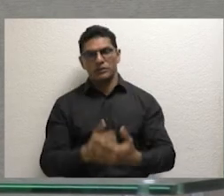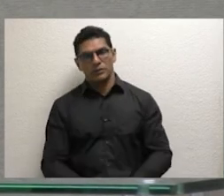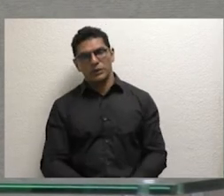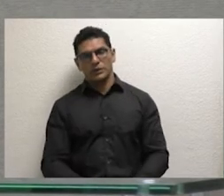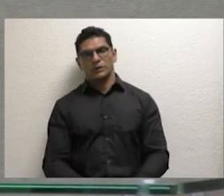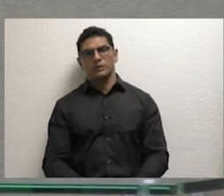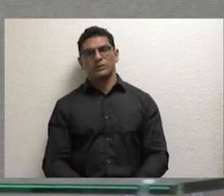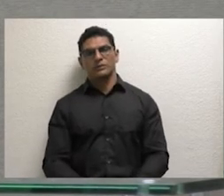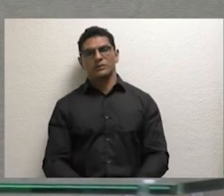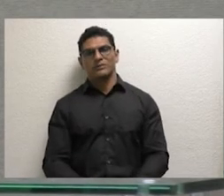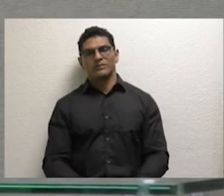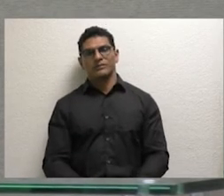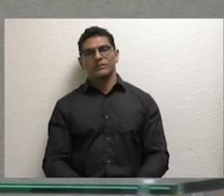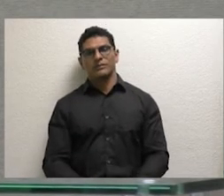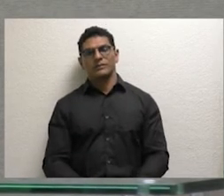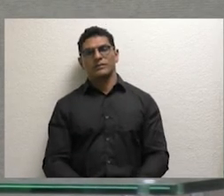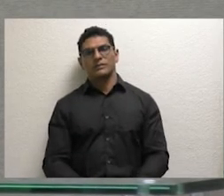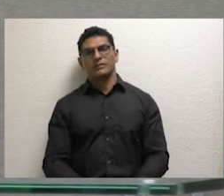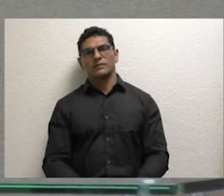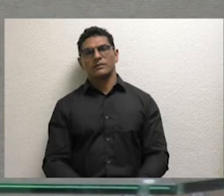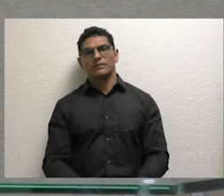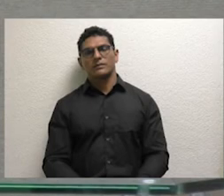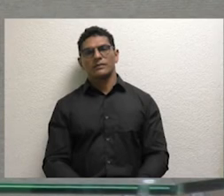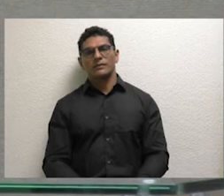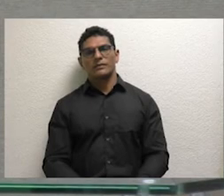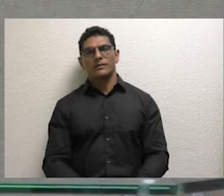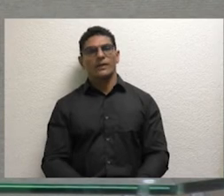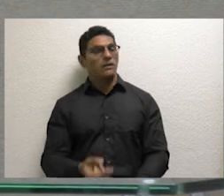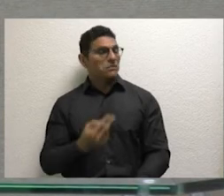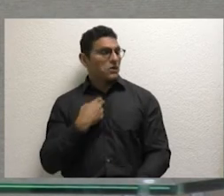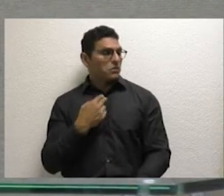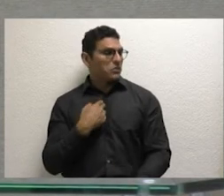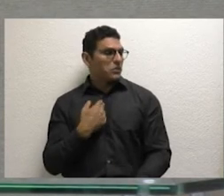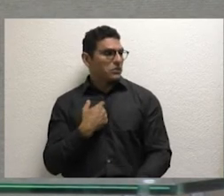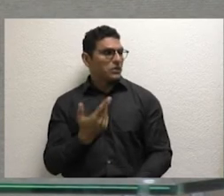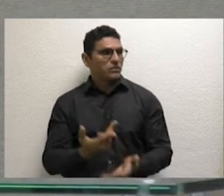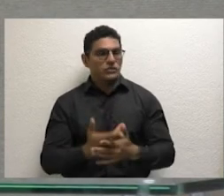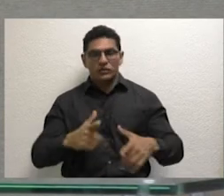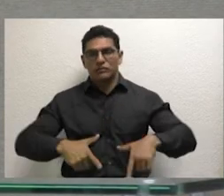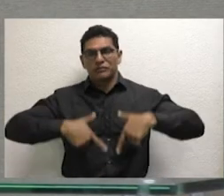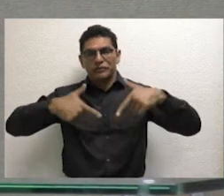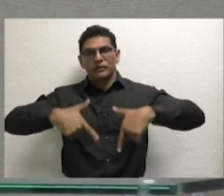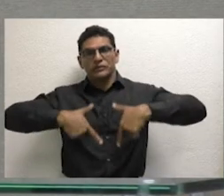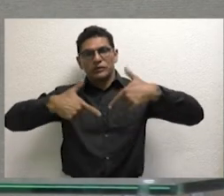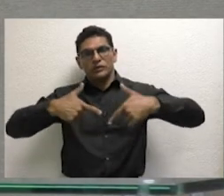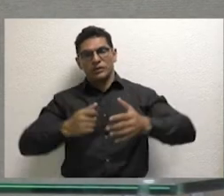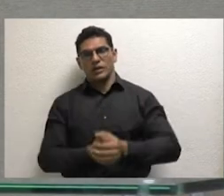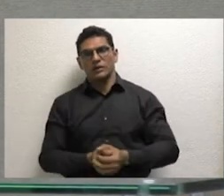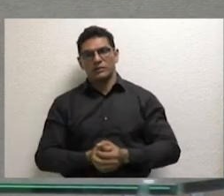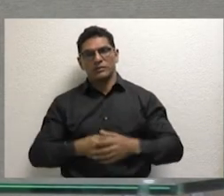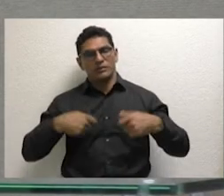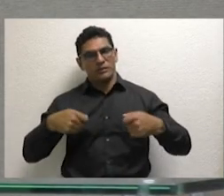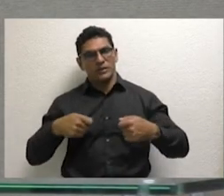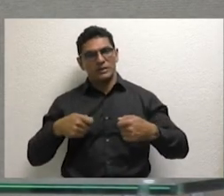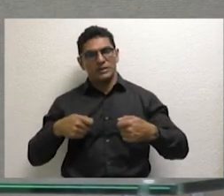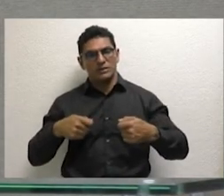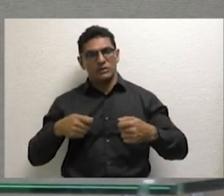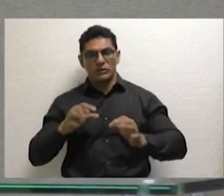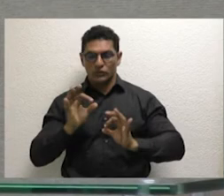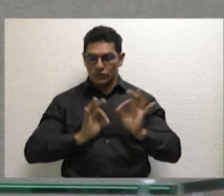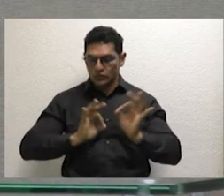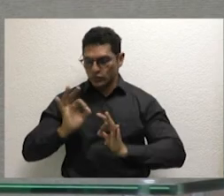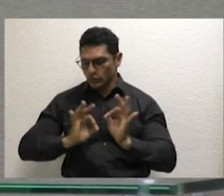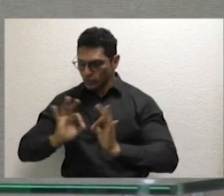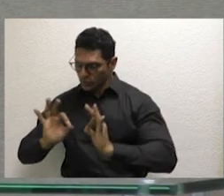algo com o que nós não podemos brigar nós temos que nos adequar que é